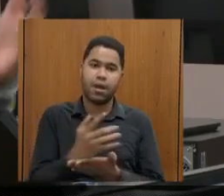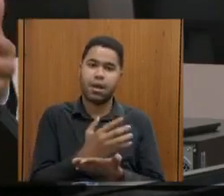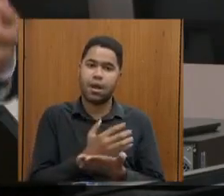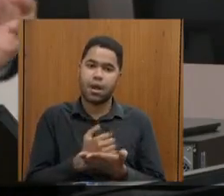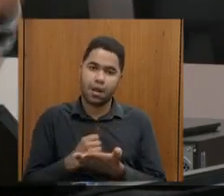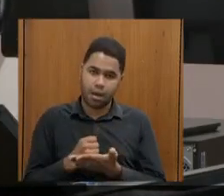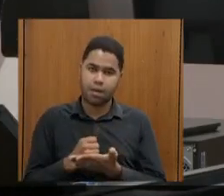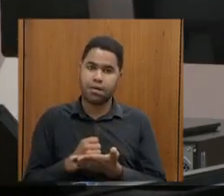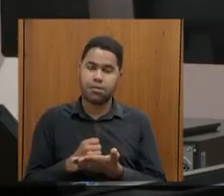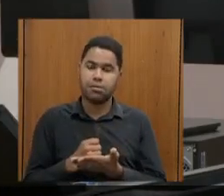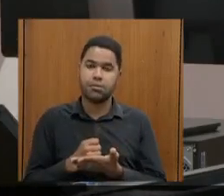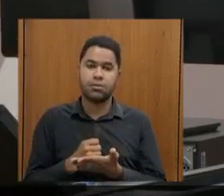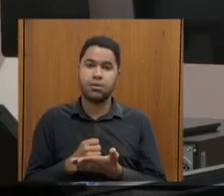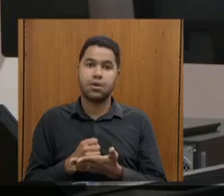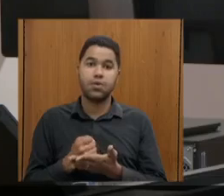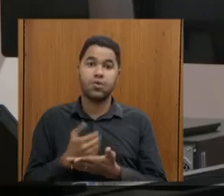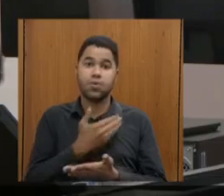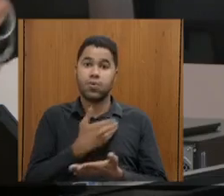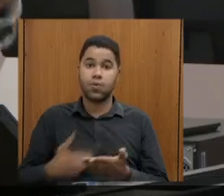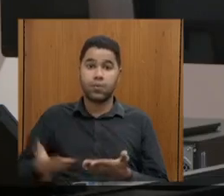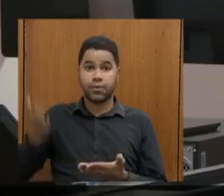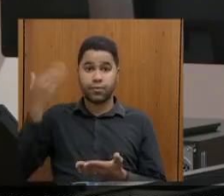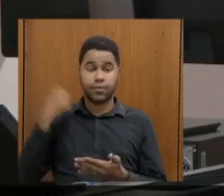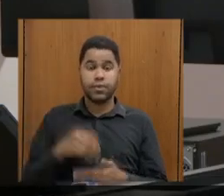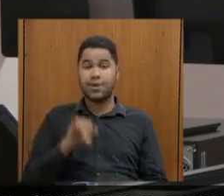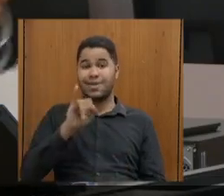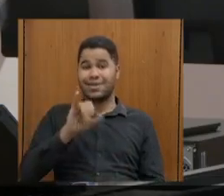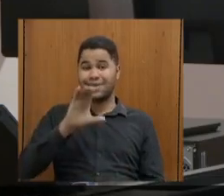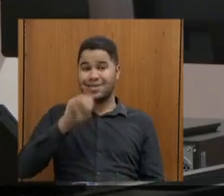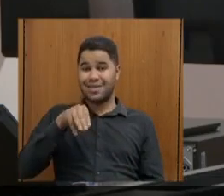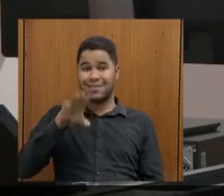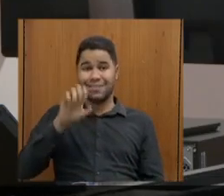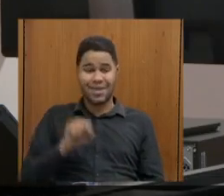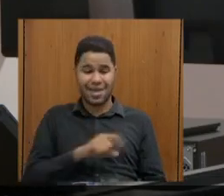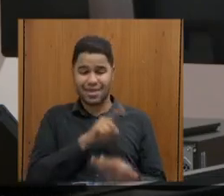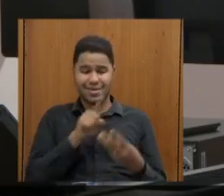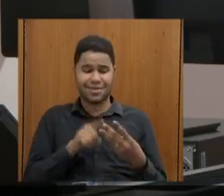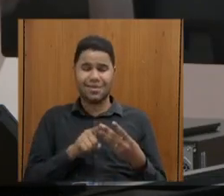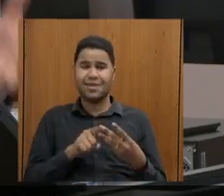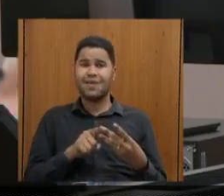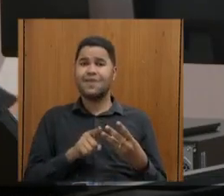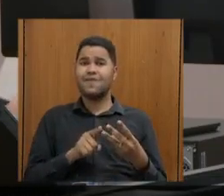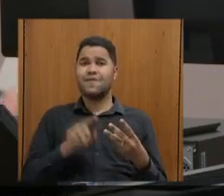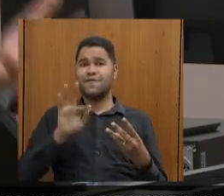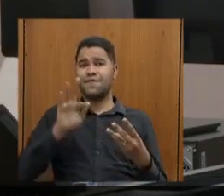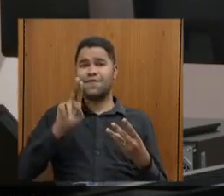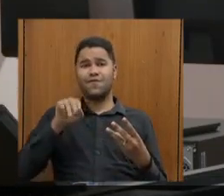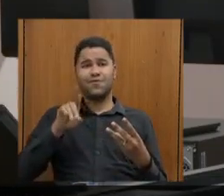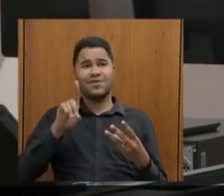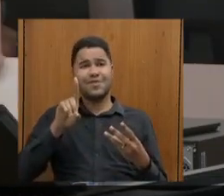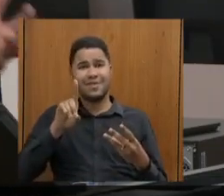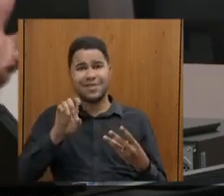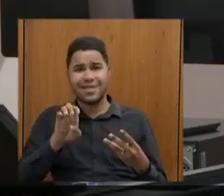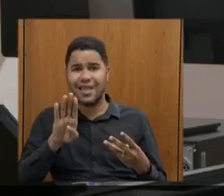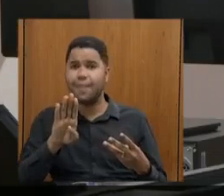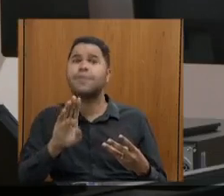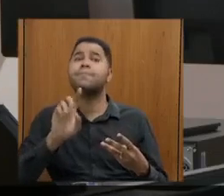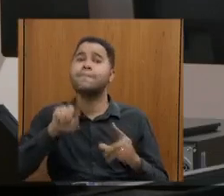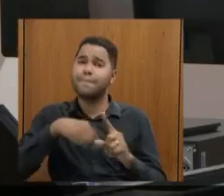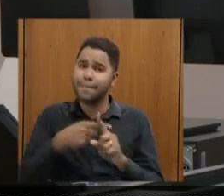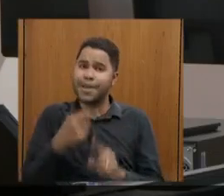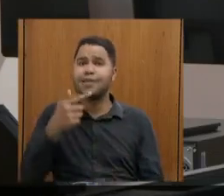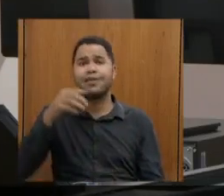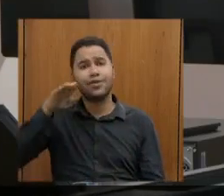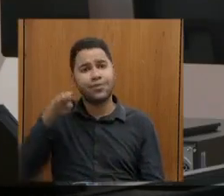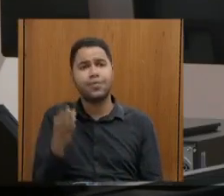da Saúde dando o governo passado nos CNS do fundeb mais 7 bilhões direto que foi tirando